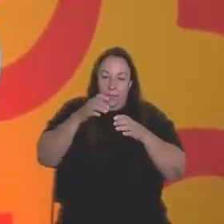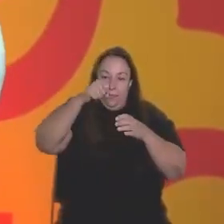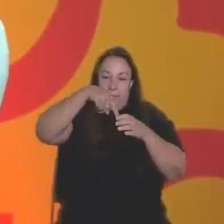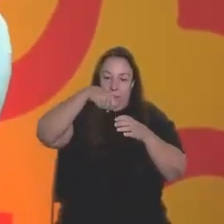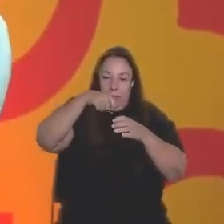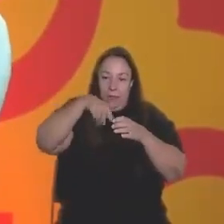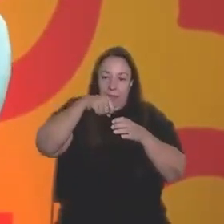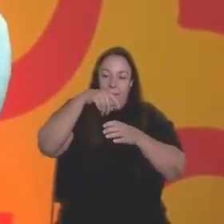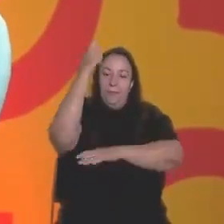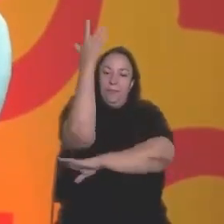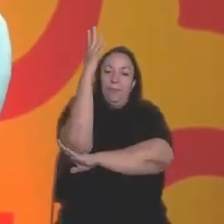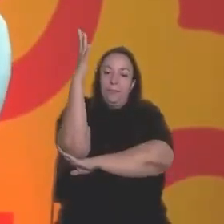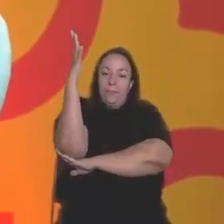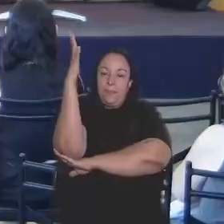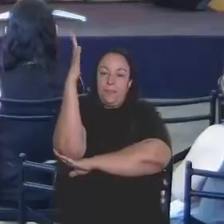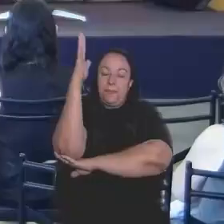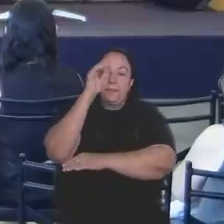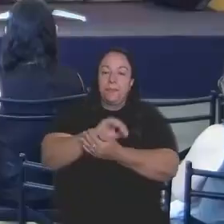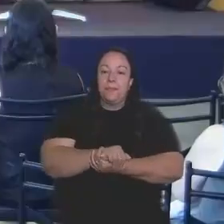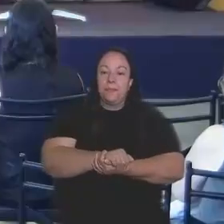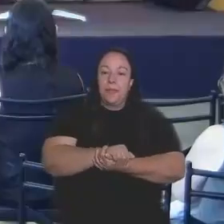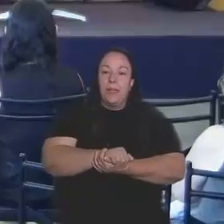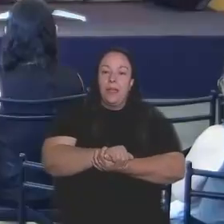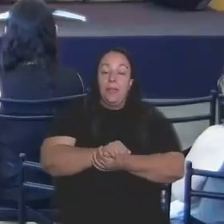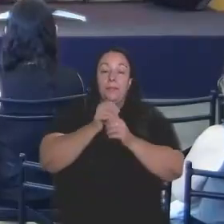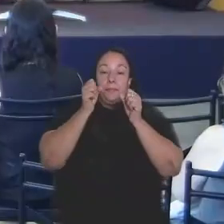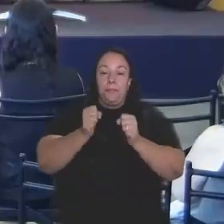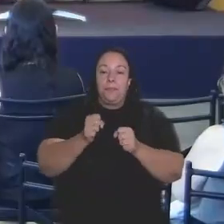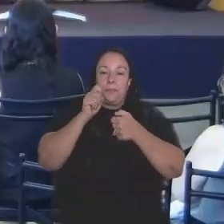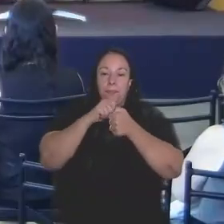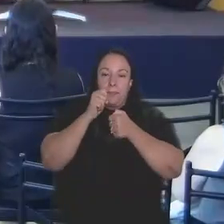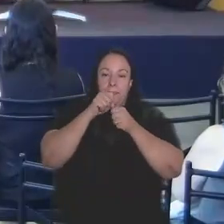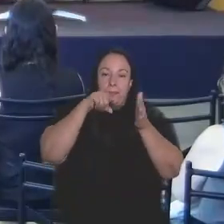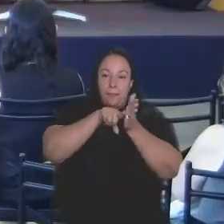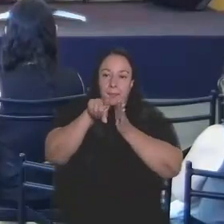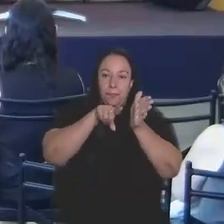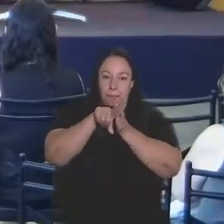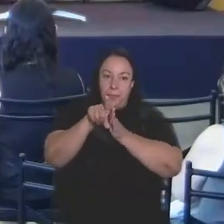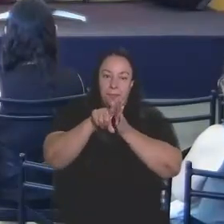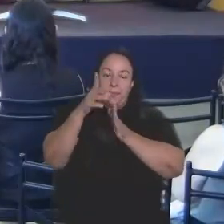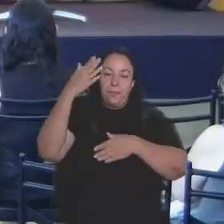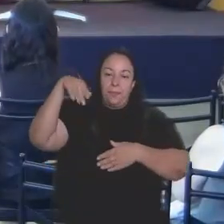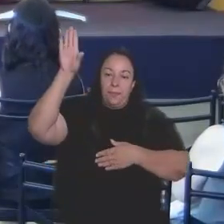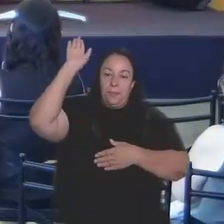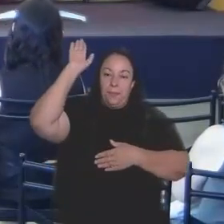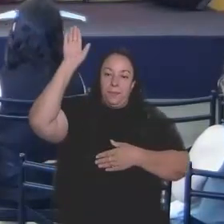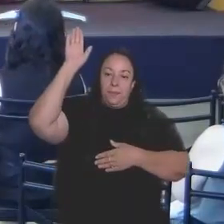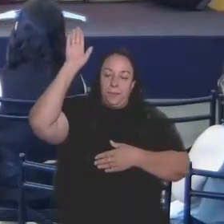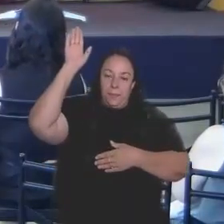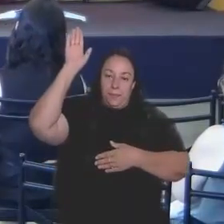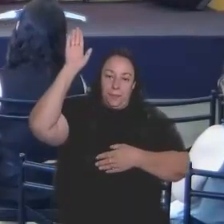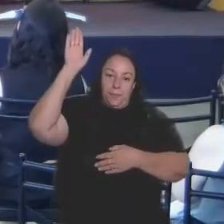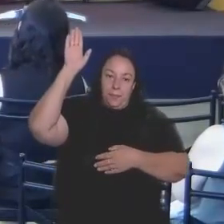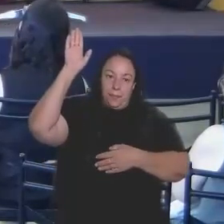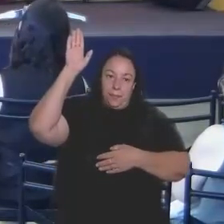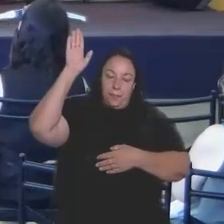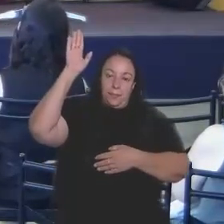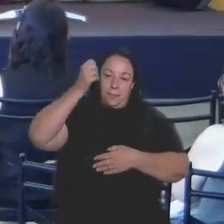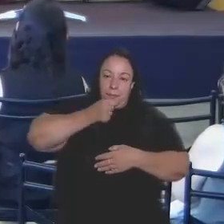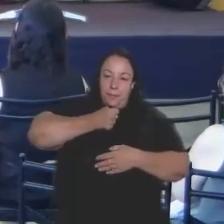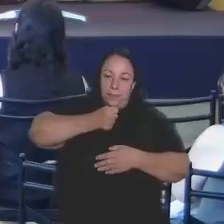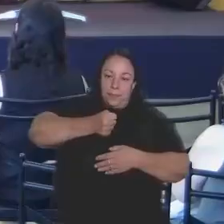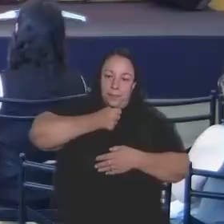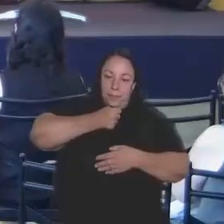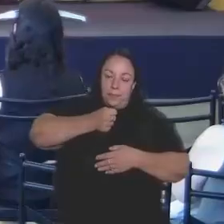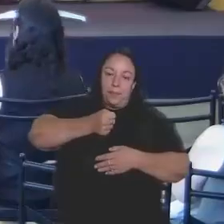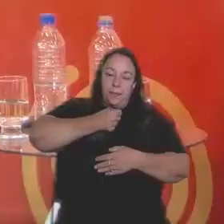Né? Reverter essa lógica, né? Pessoal que quiser fazer perguntas, vamos levantando a mão e a gente vai levando